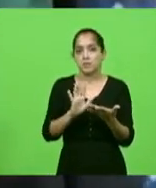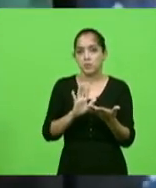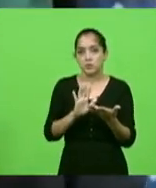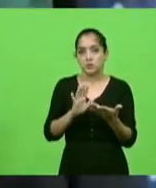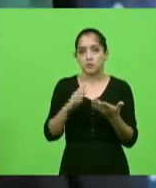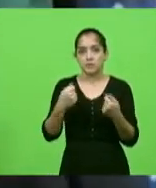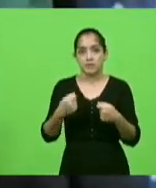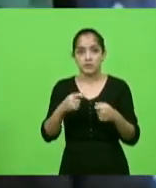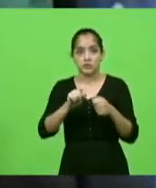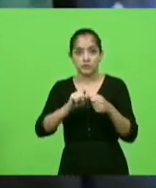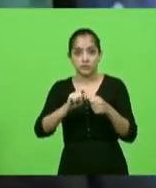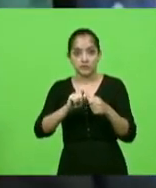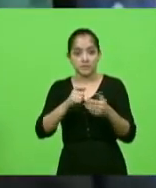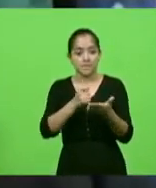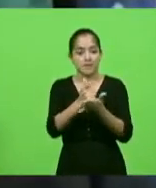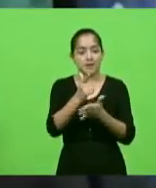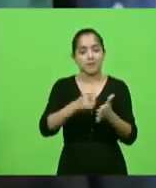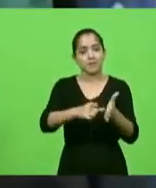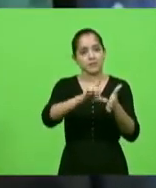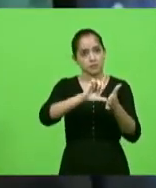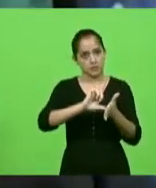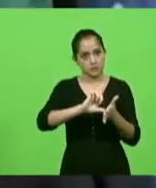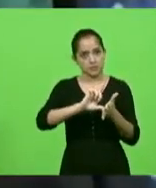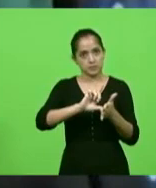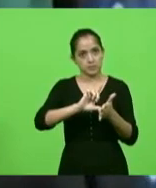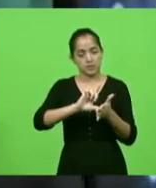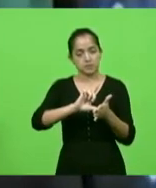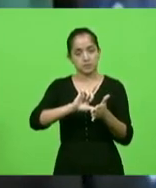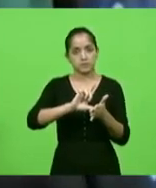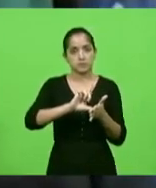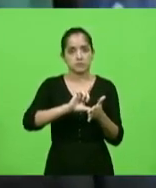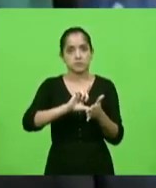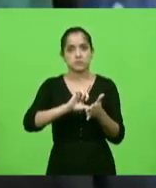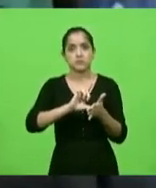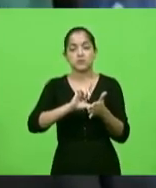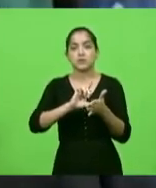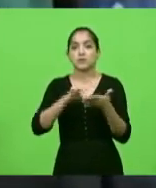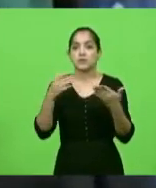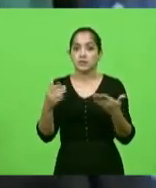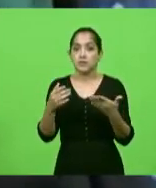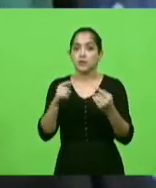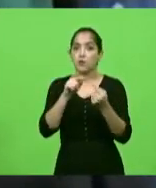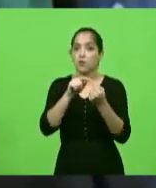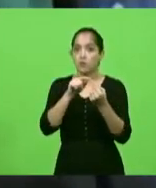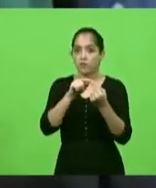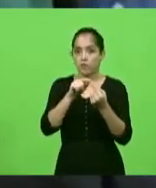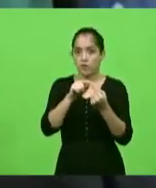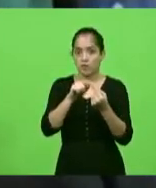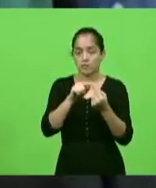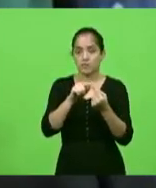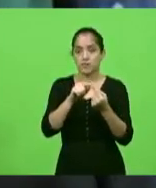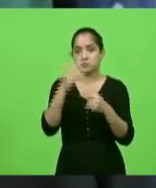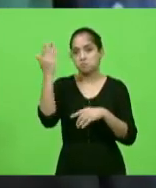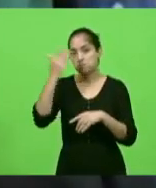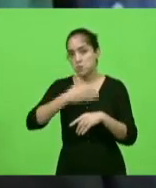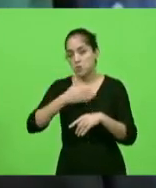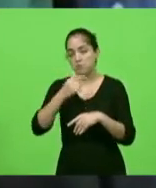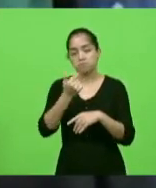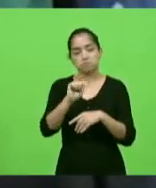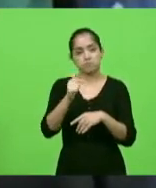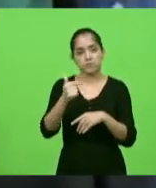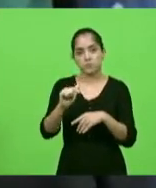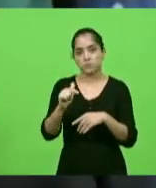da realização de pagamento antecipado E conforme o exposto não há prova